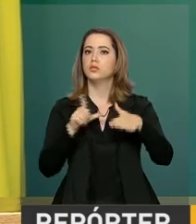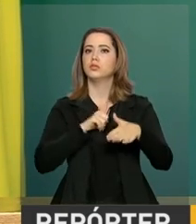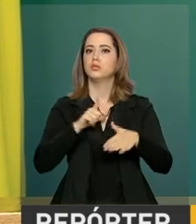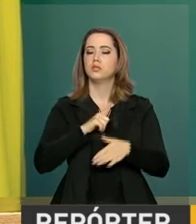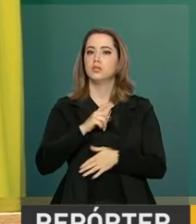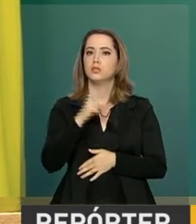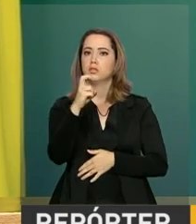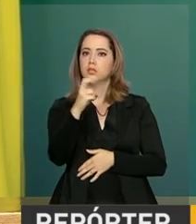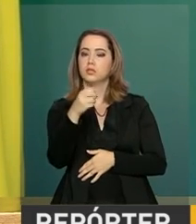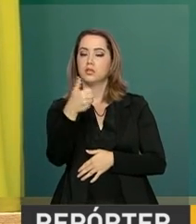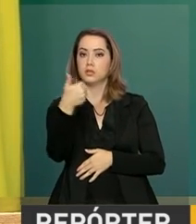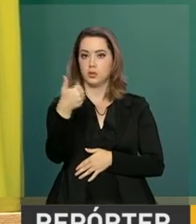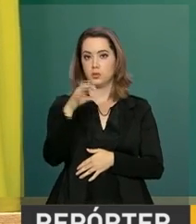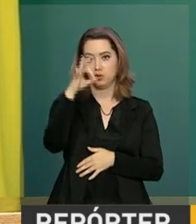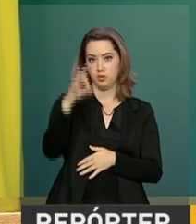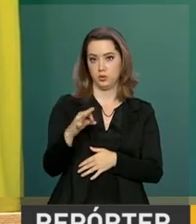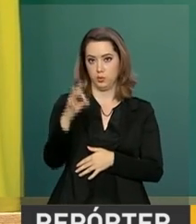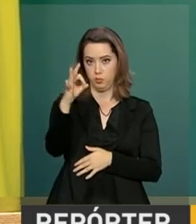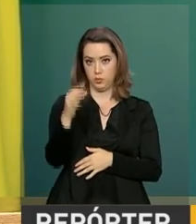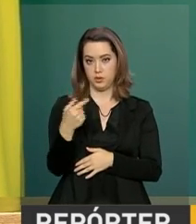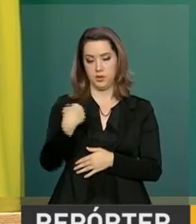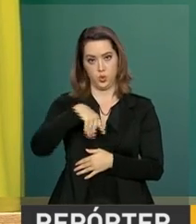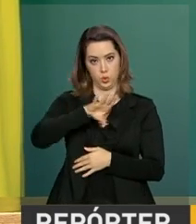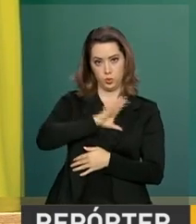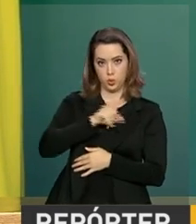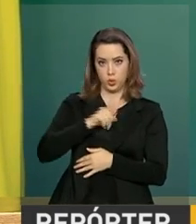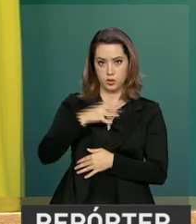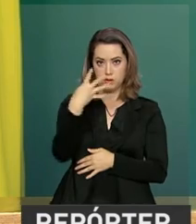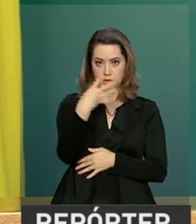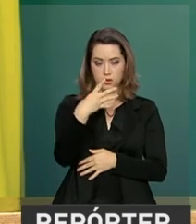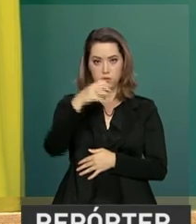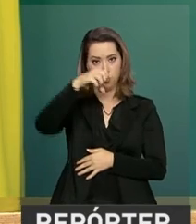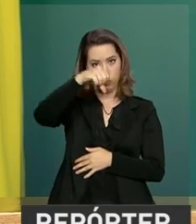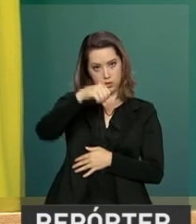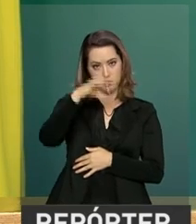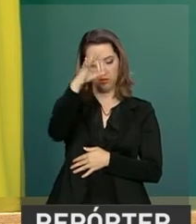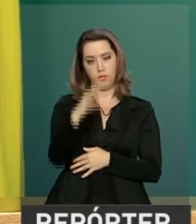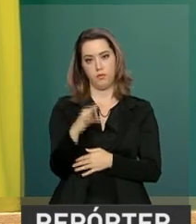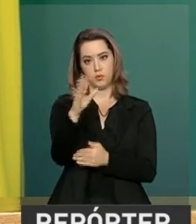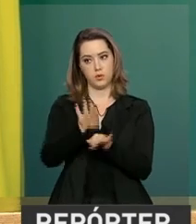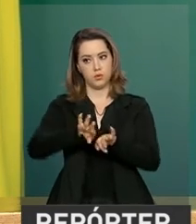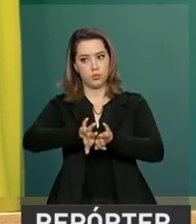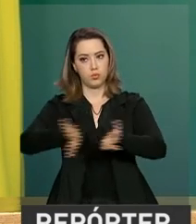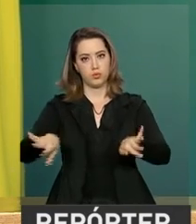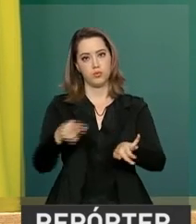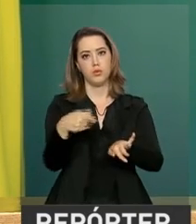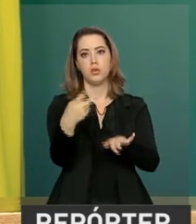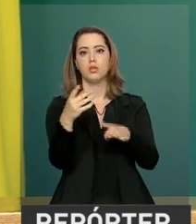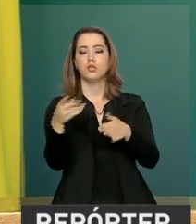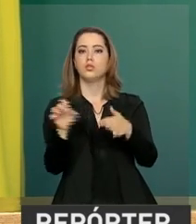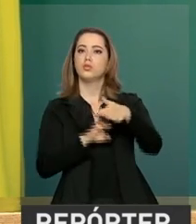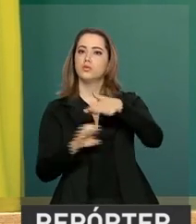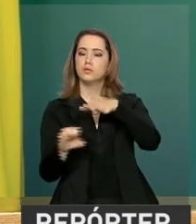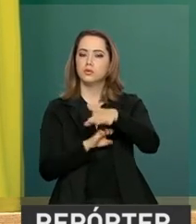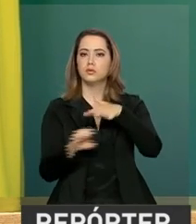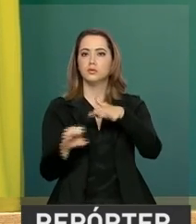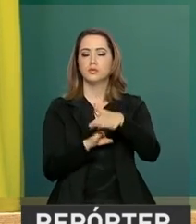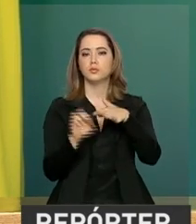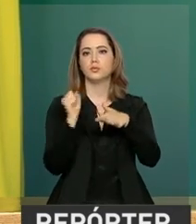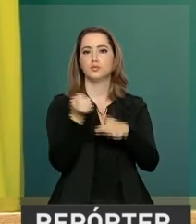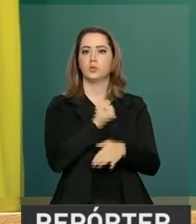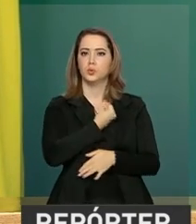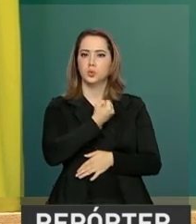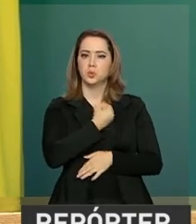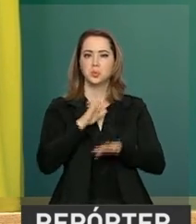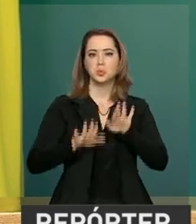com 49%. E no capital total a gente ficaria com a maioria, um número aí que pode ser